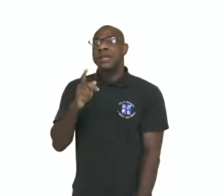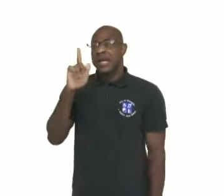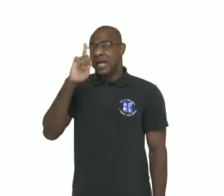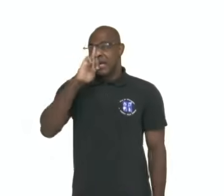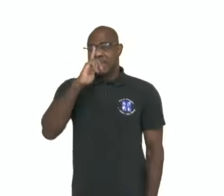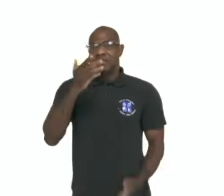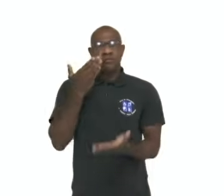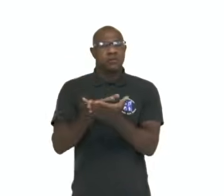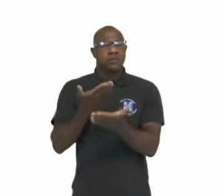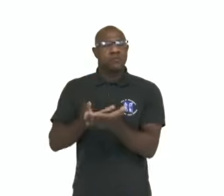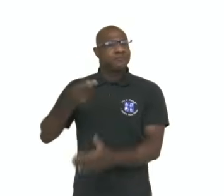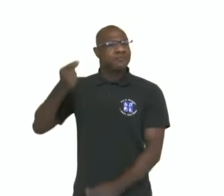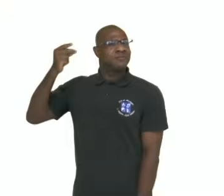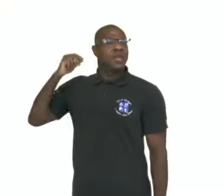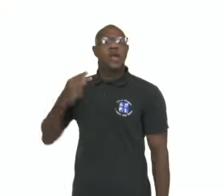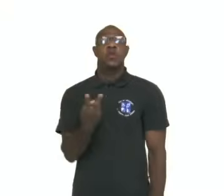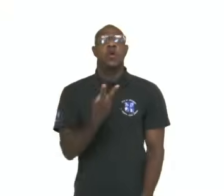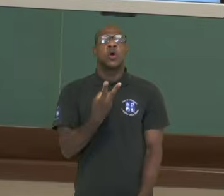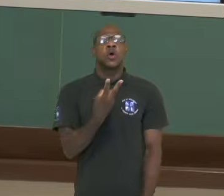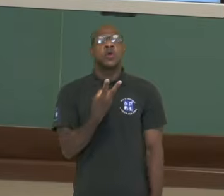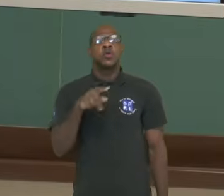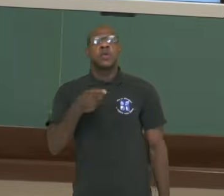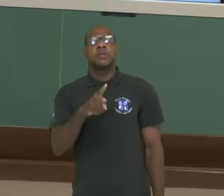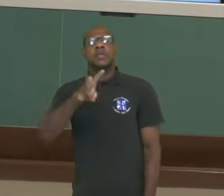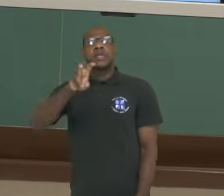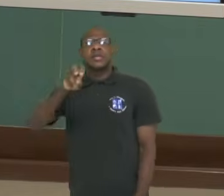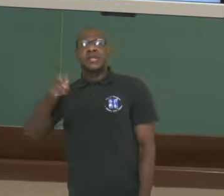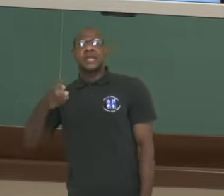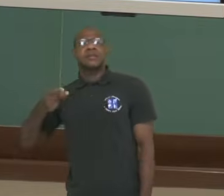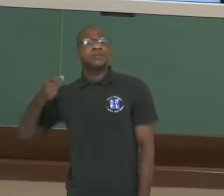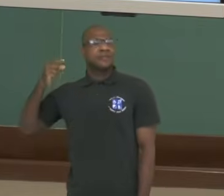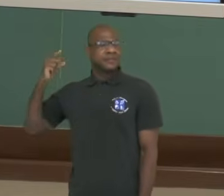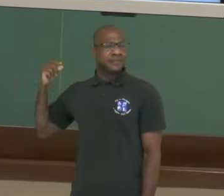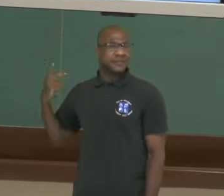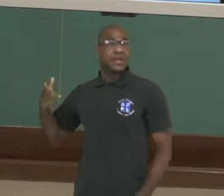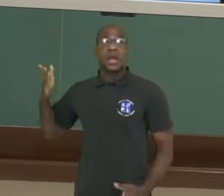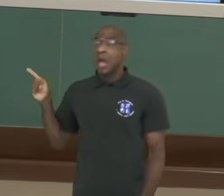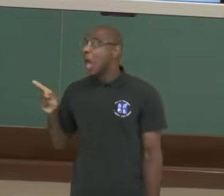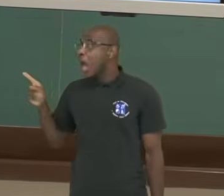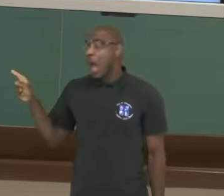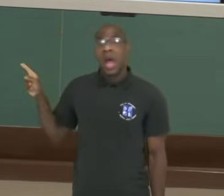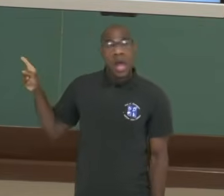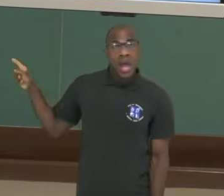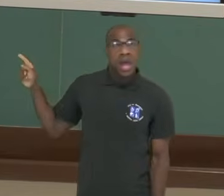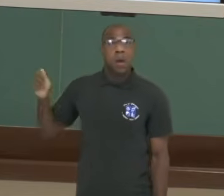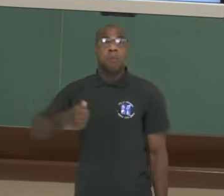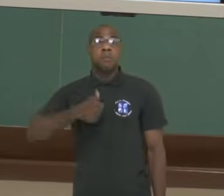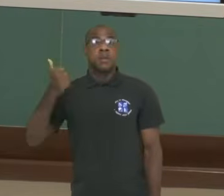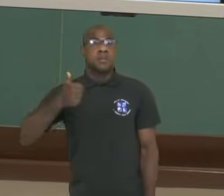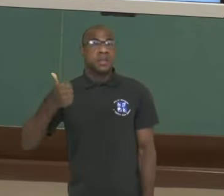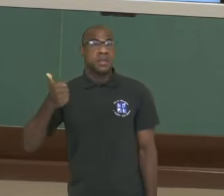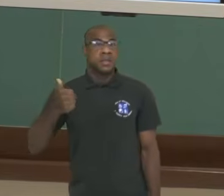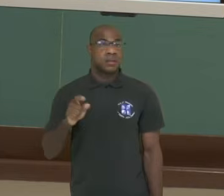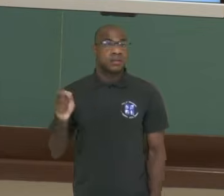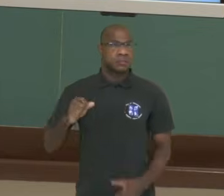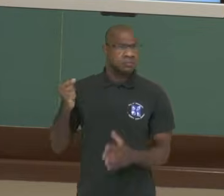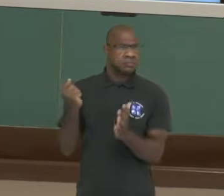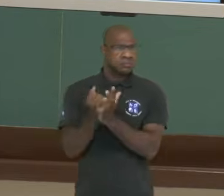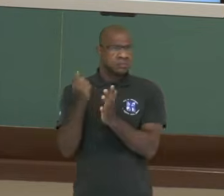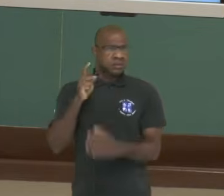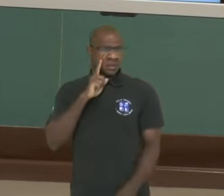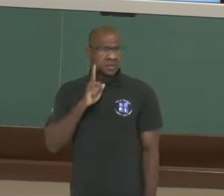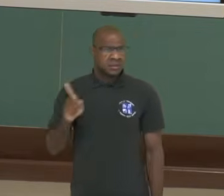de 2500, mais ou menos 2500 anos atrás, tá? Então, o primeiro registro, a